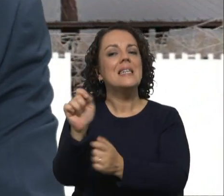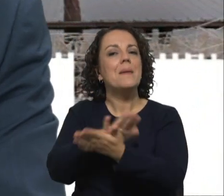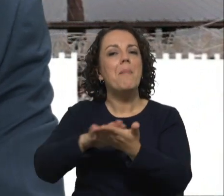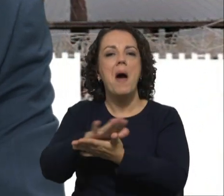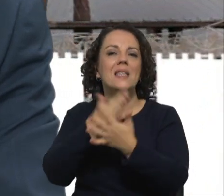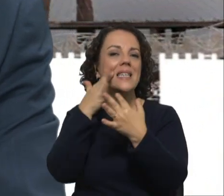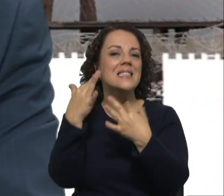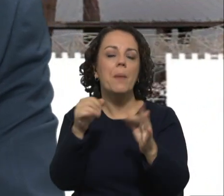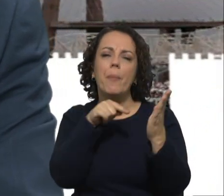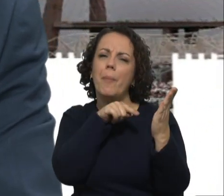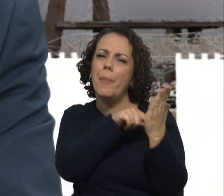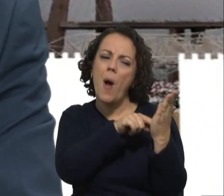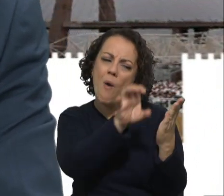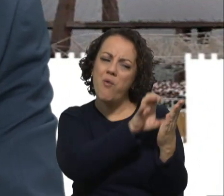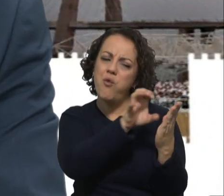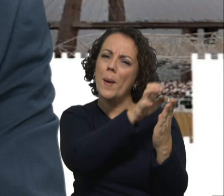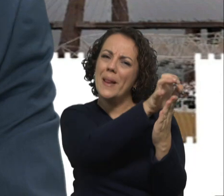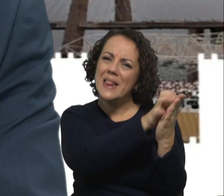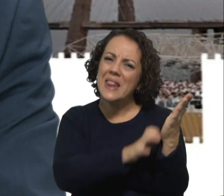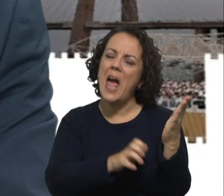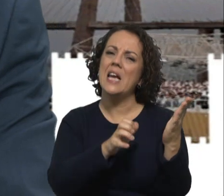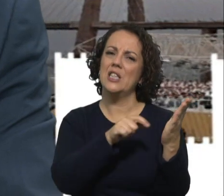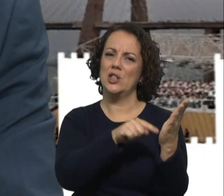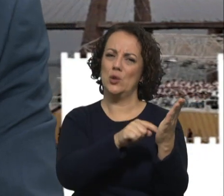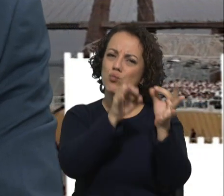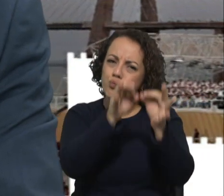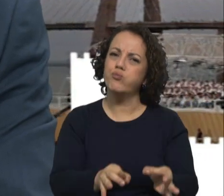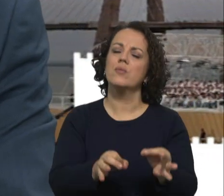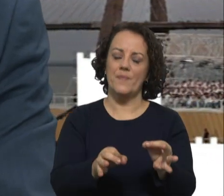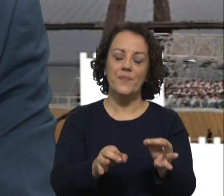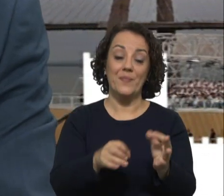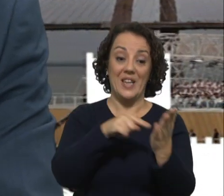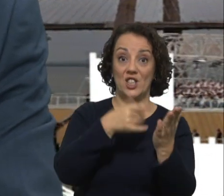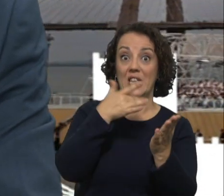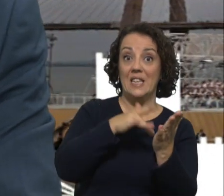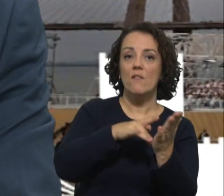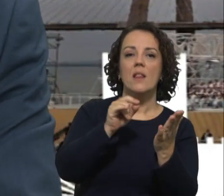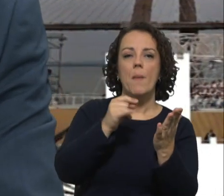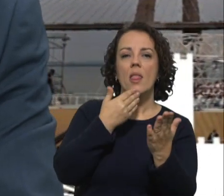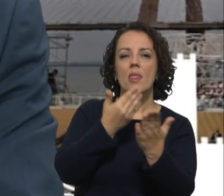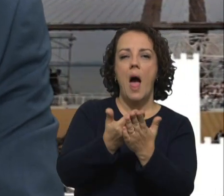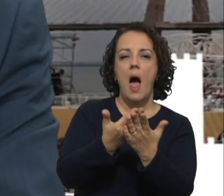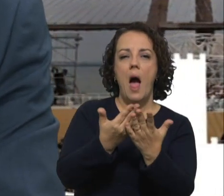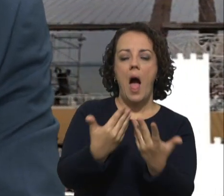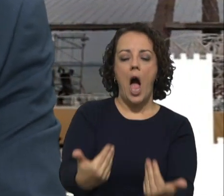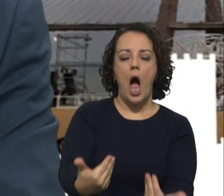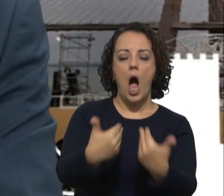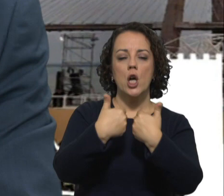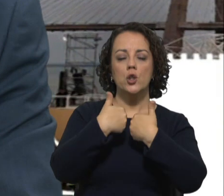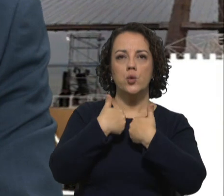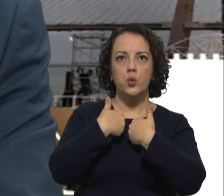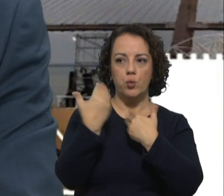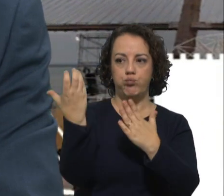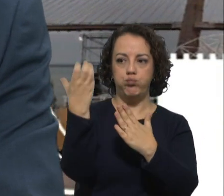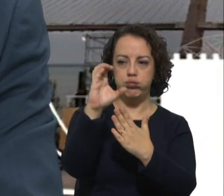mesmo e sobre este monumento literário. O livro ajuda um bocadinho a penetrar também nos textos, isto é, introduz os textos